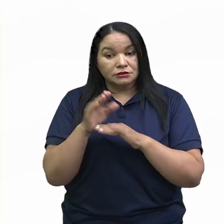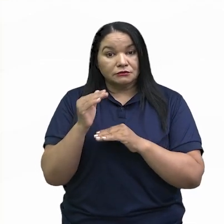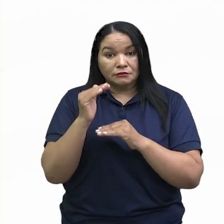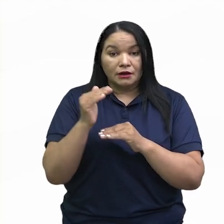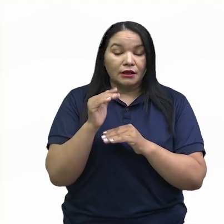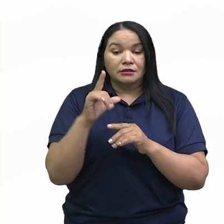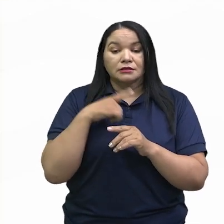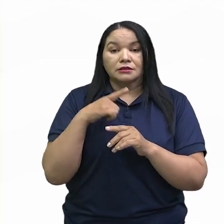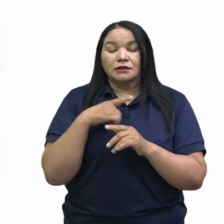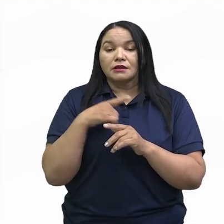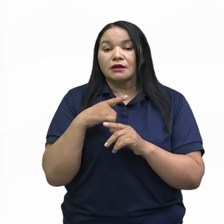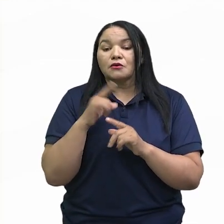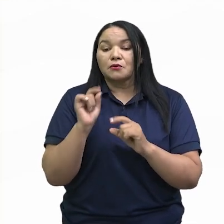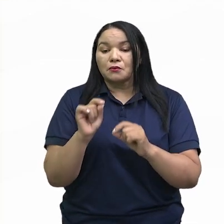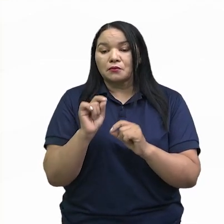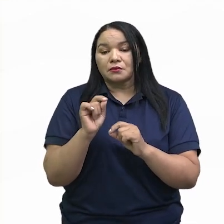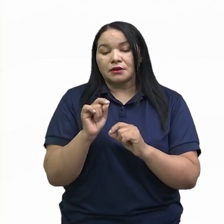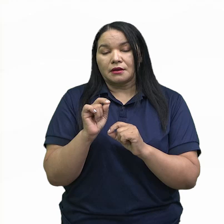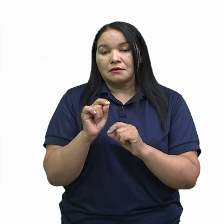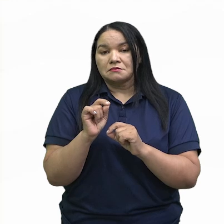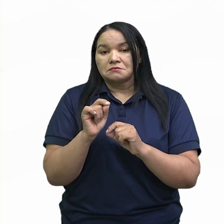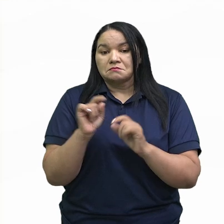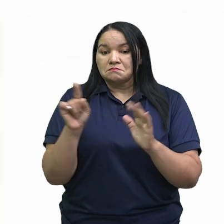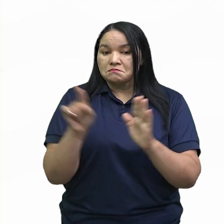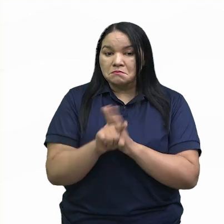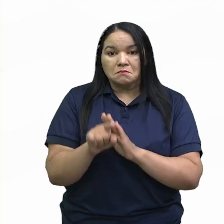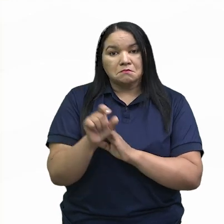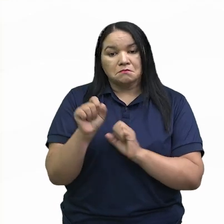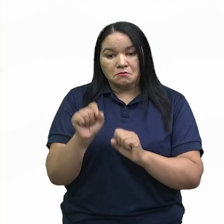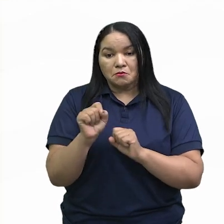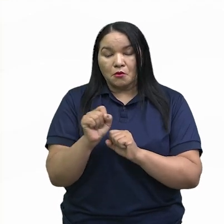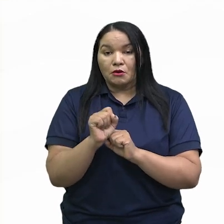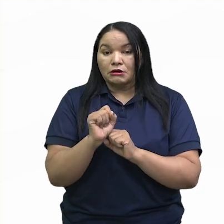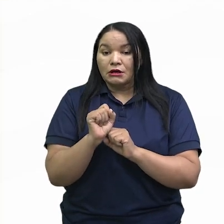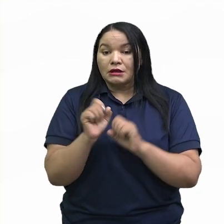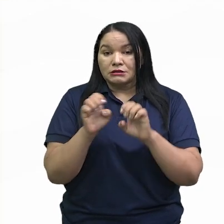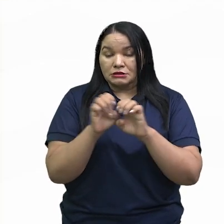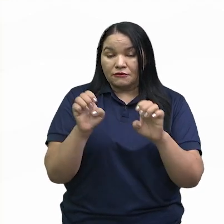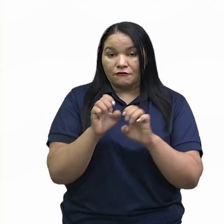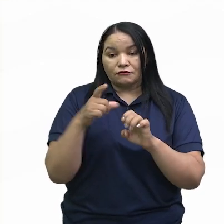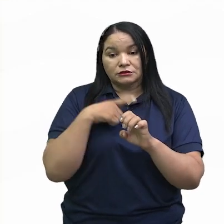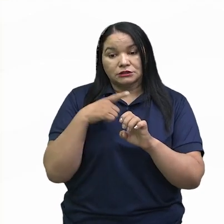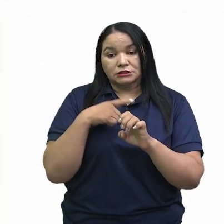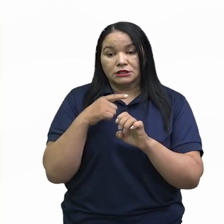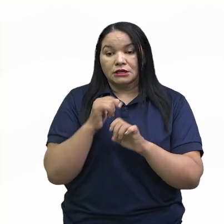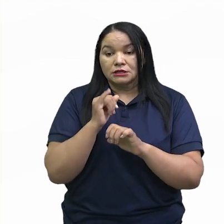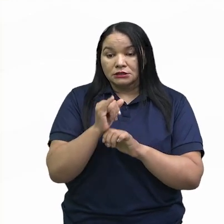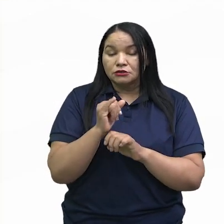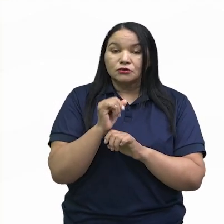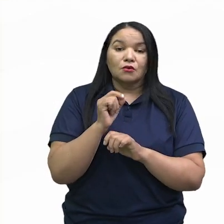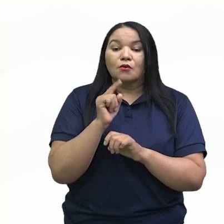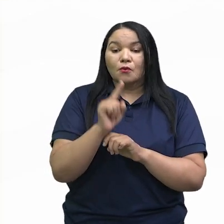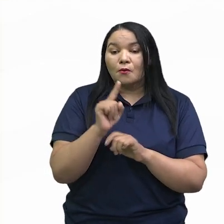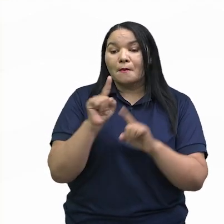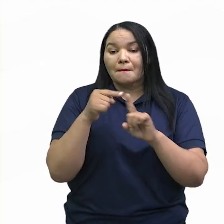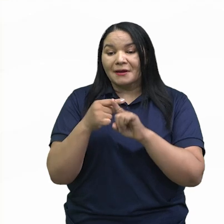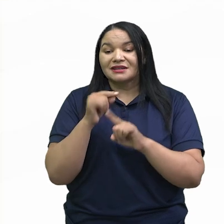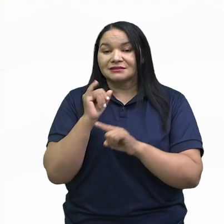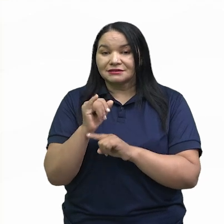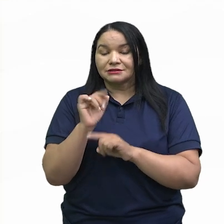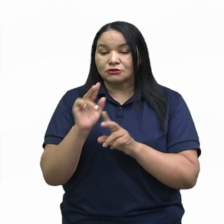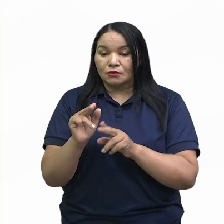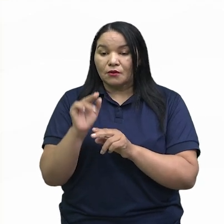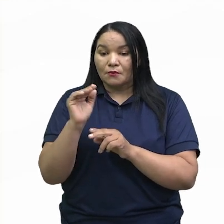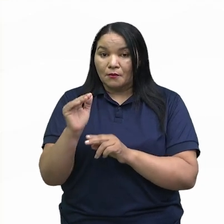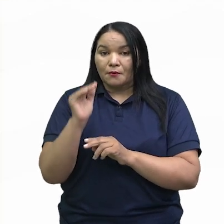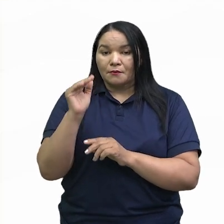um texto, né? Você pode ler uma questão, que lá em cima na fórmula você vai ter 1 mais I elevado a N, ou você